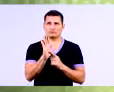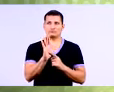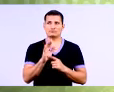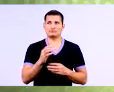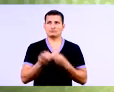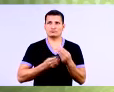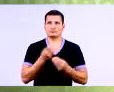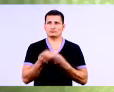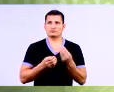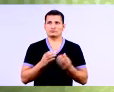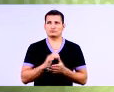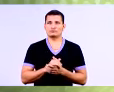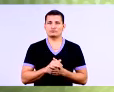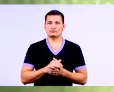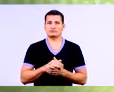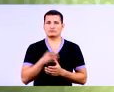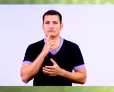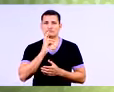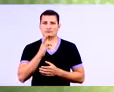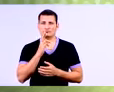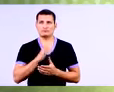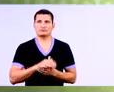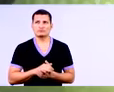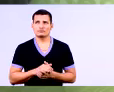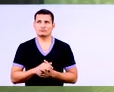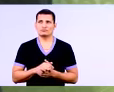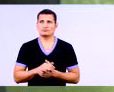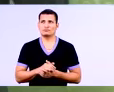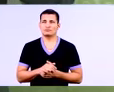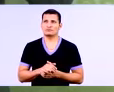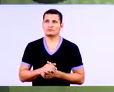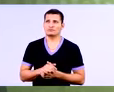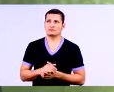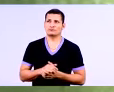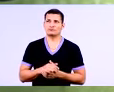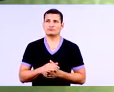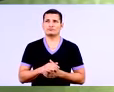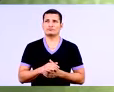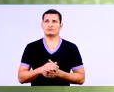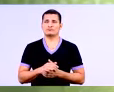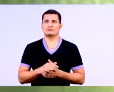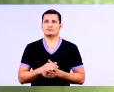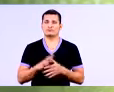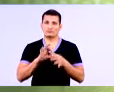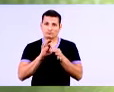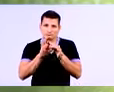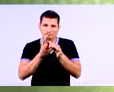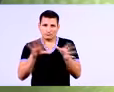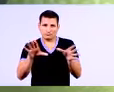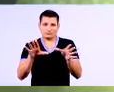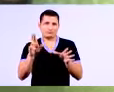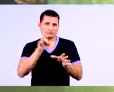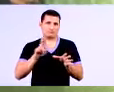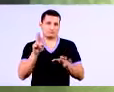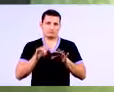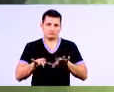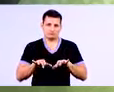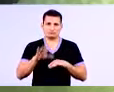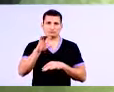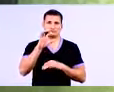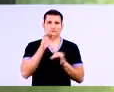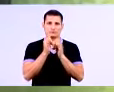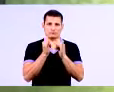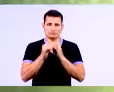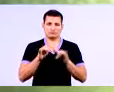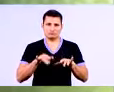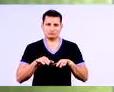como é o resultado disso. Observem que ao permitir que o usuário digite o dado, que eu pegue